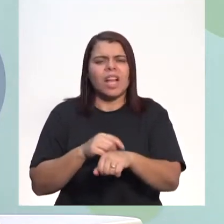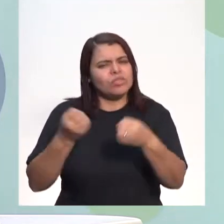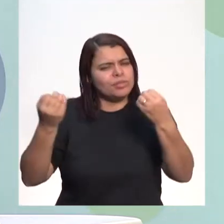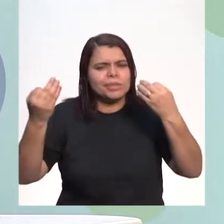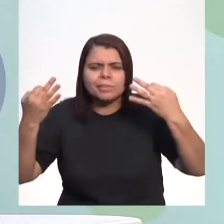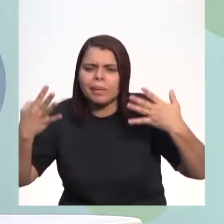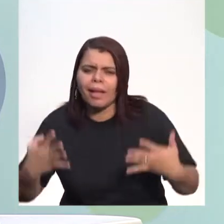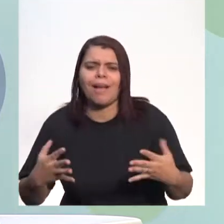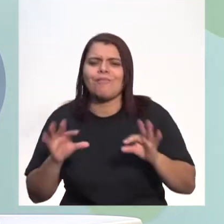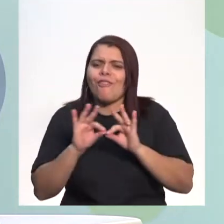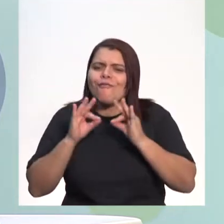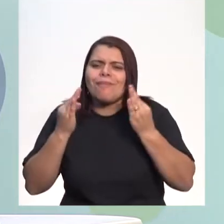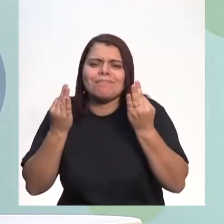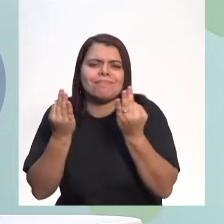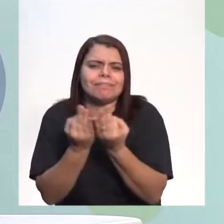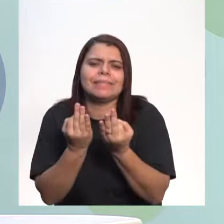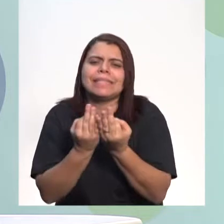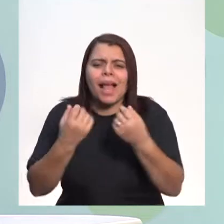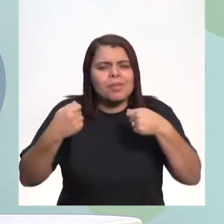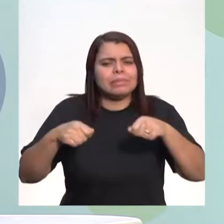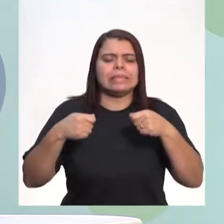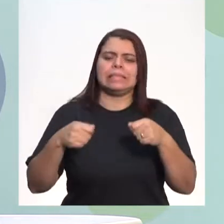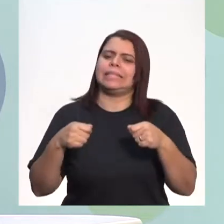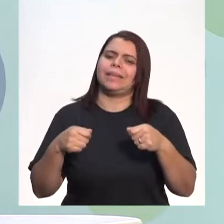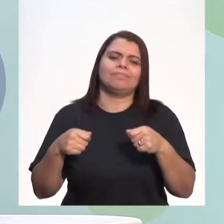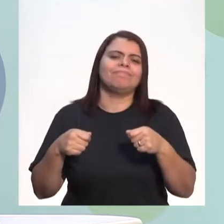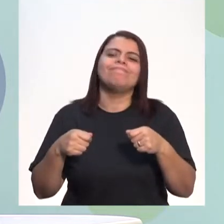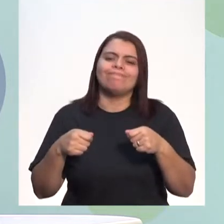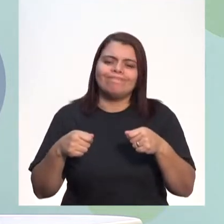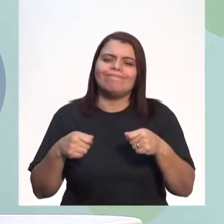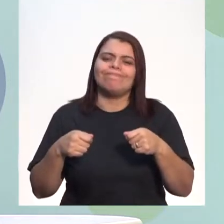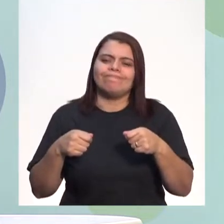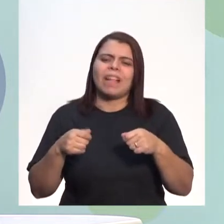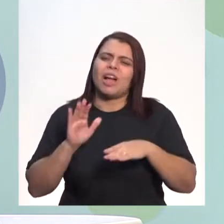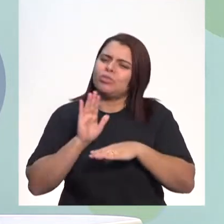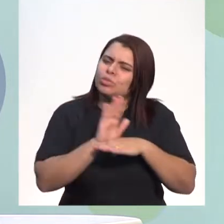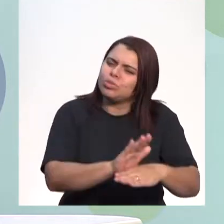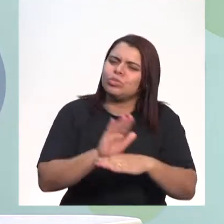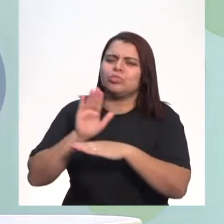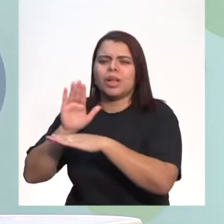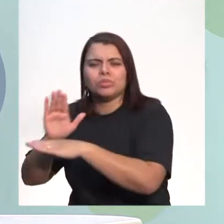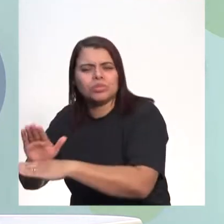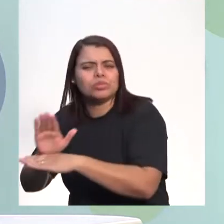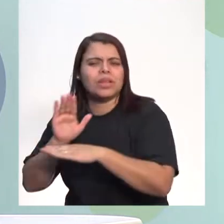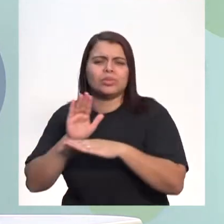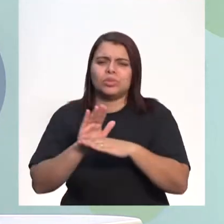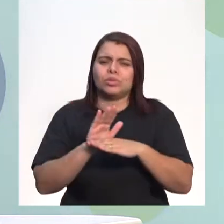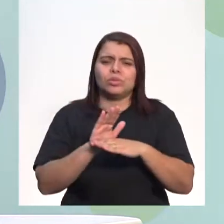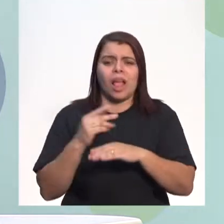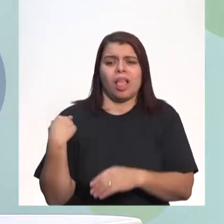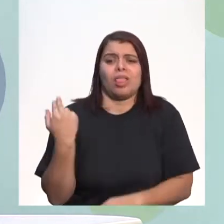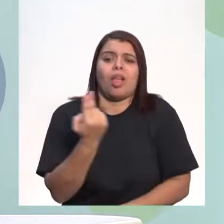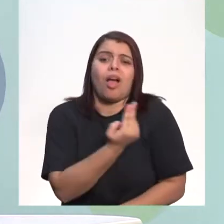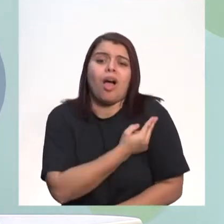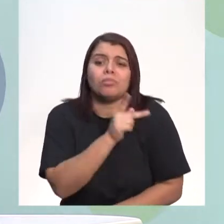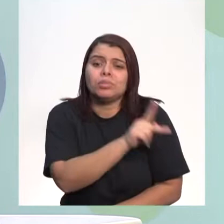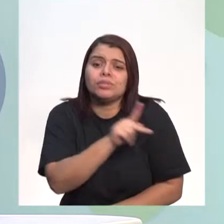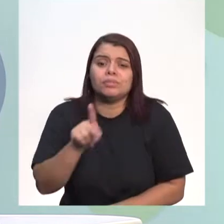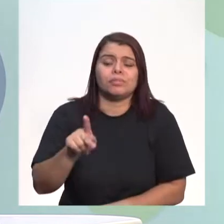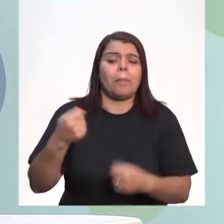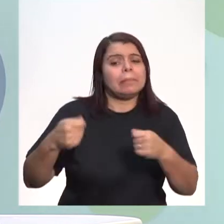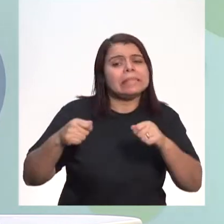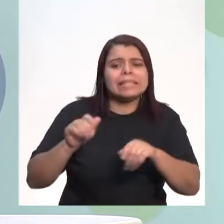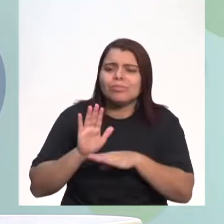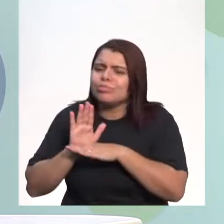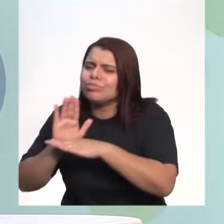a família vai precisar muito da orientação dos especialistas em educação, que somos nós, né? Então, nós